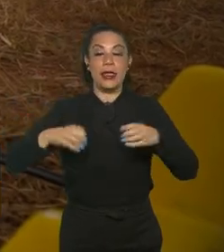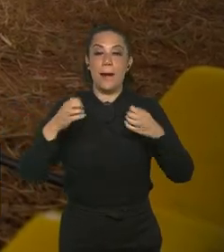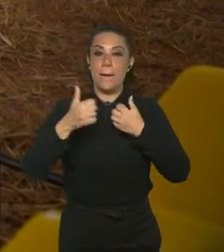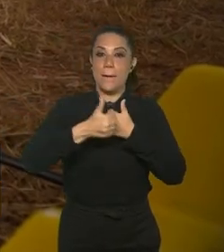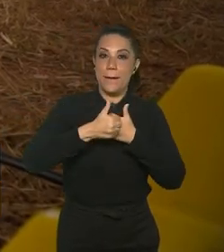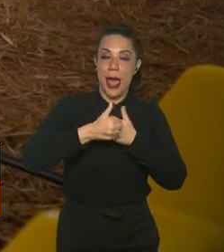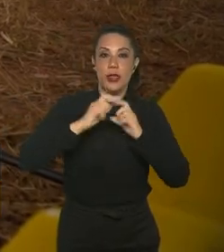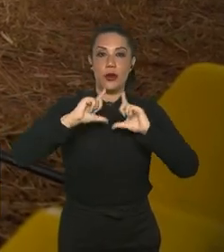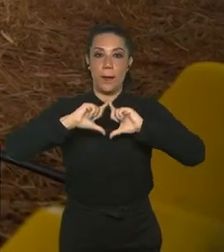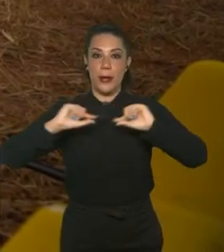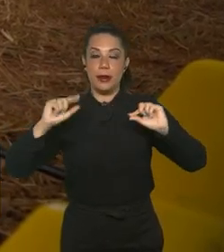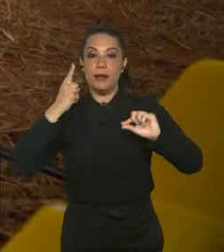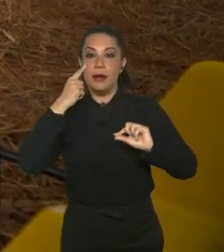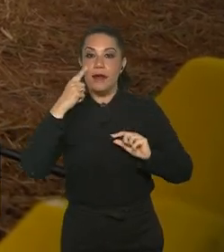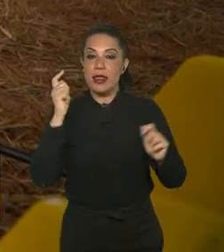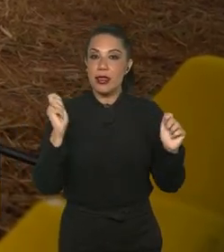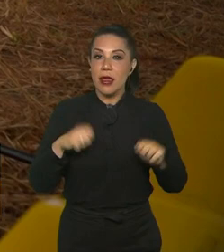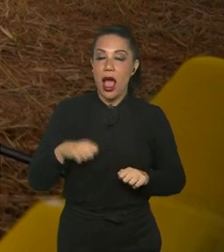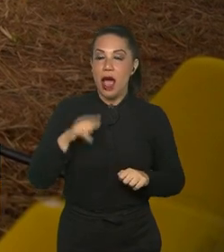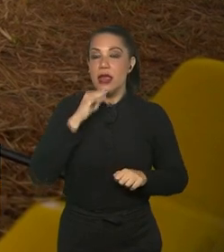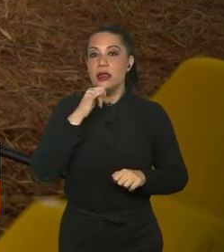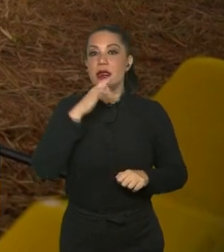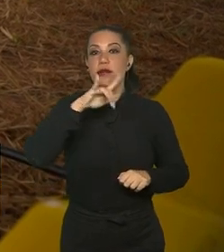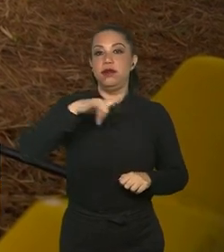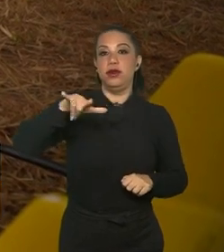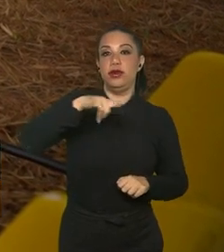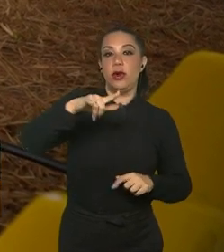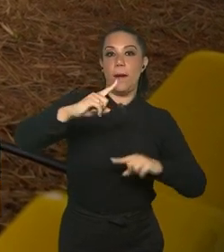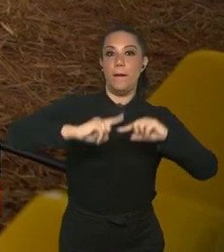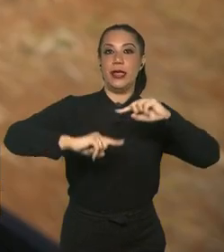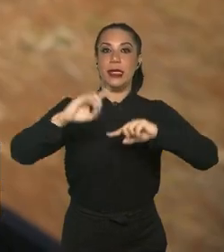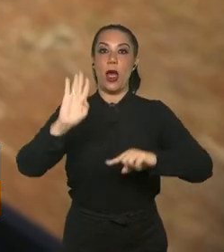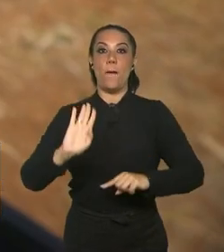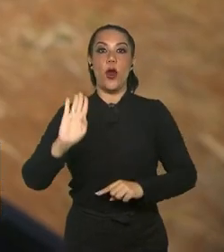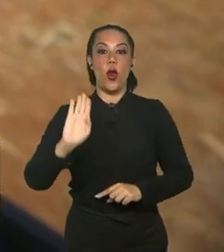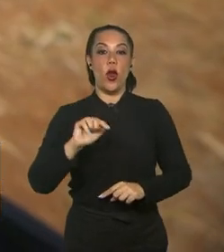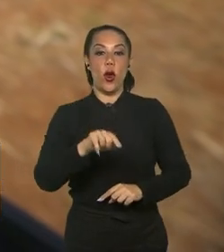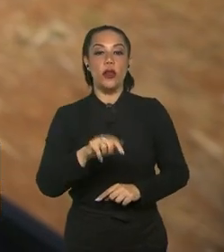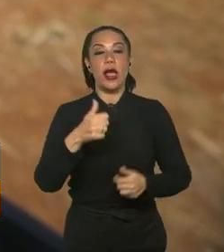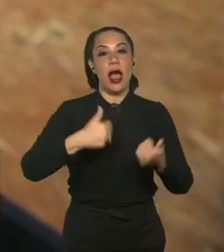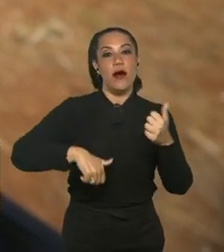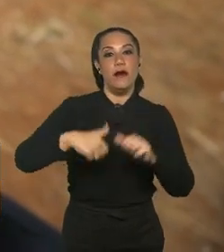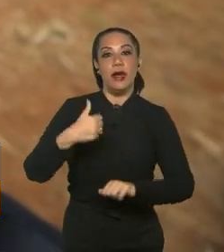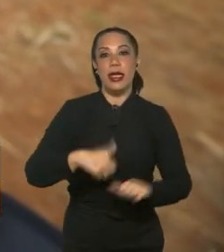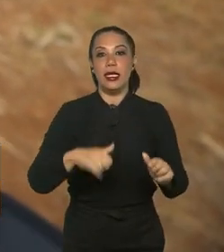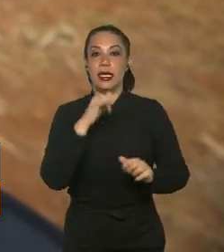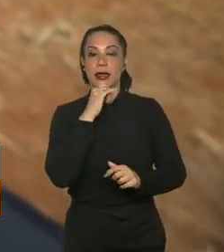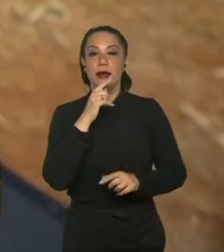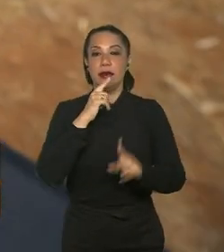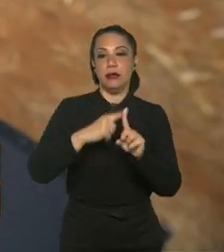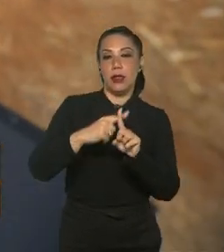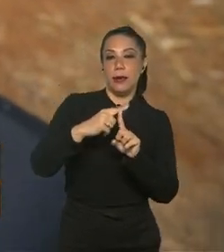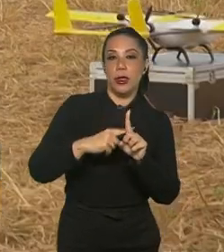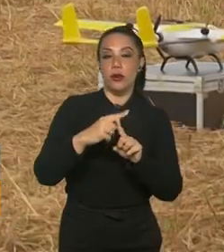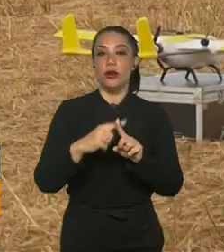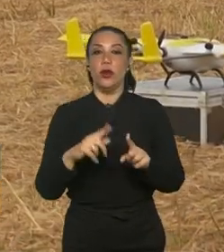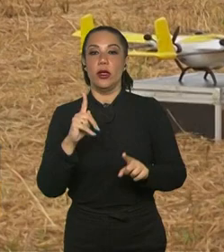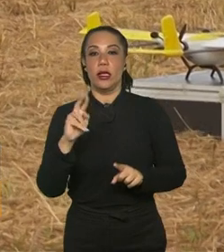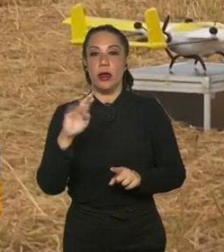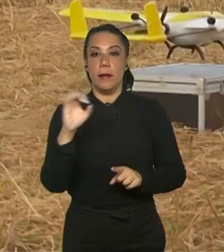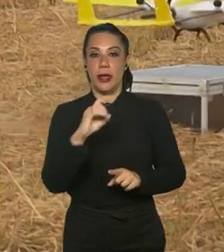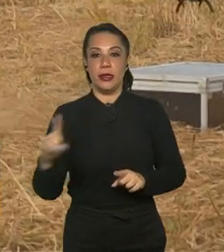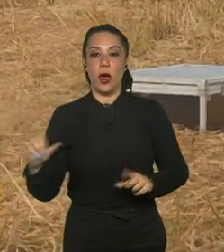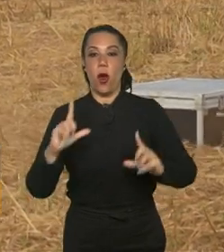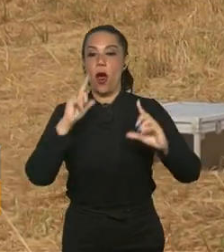para verificar as condições ideais de transporte do material biológico, avaliando quesitos como temperatura, pressão e umidade